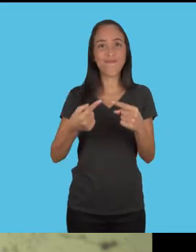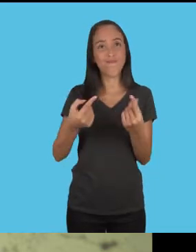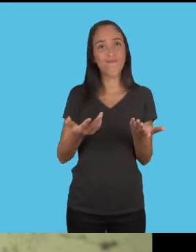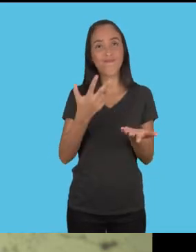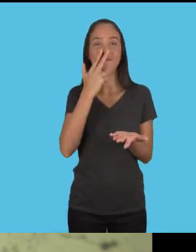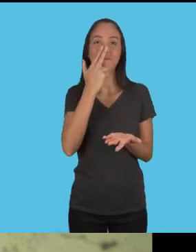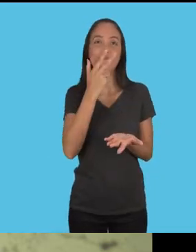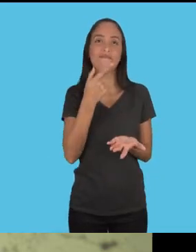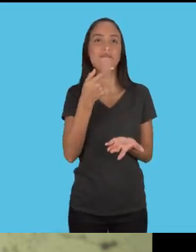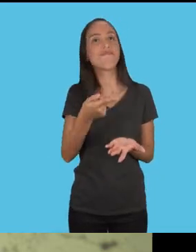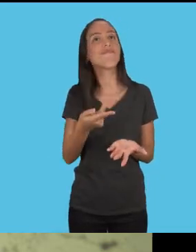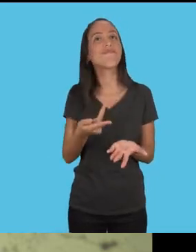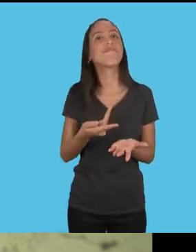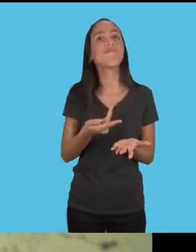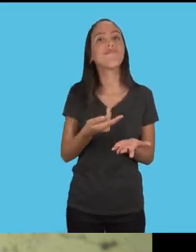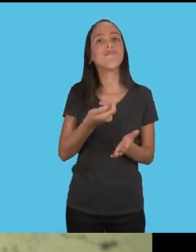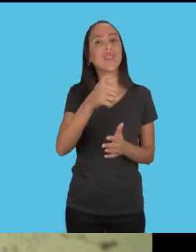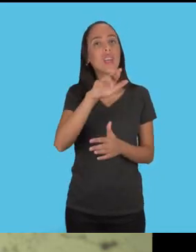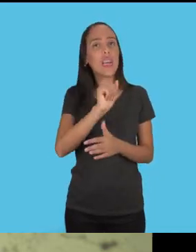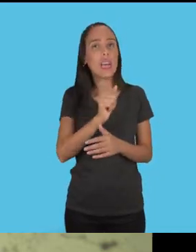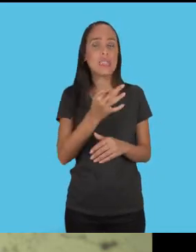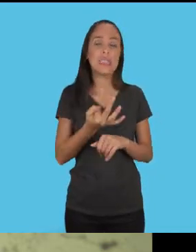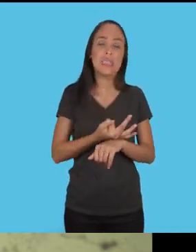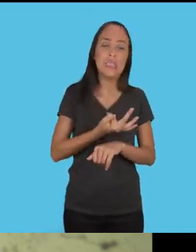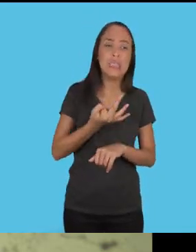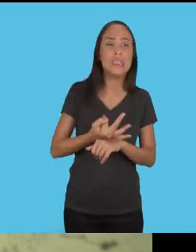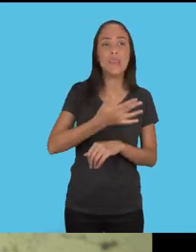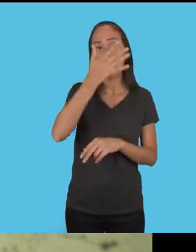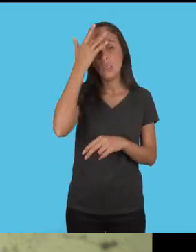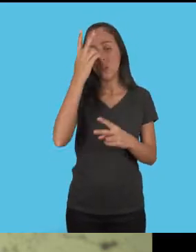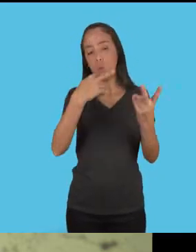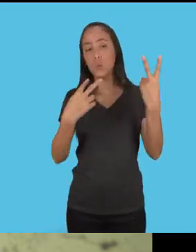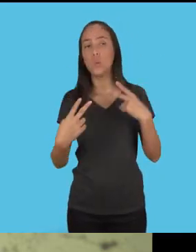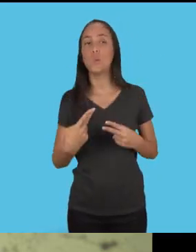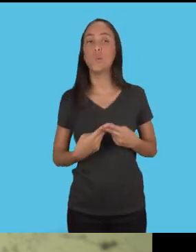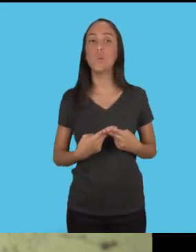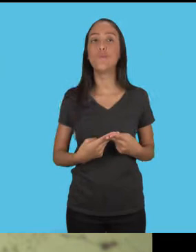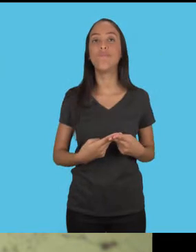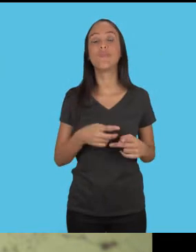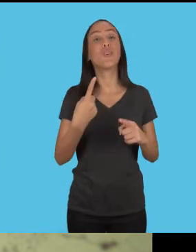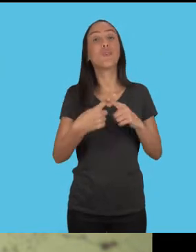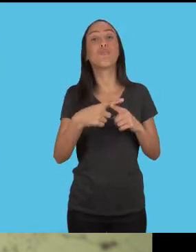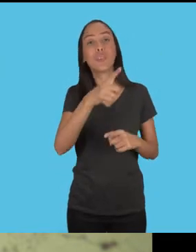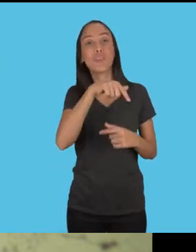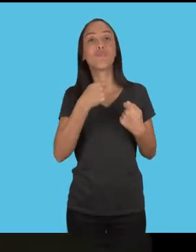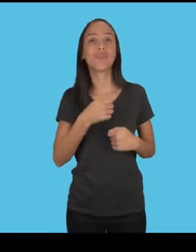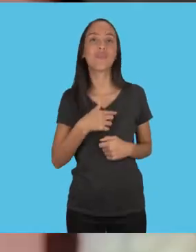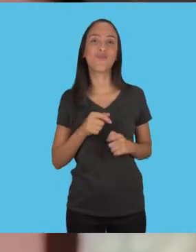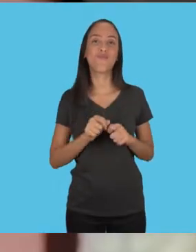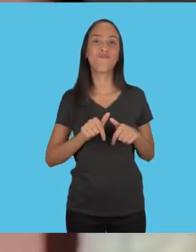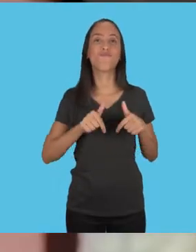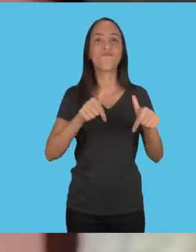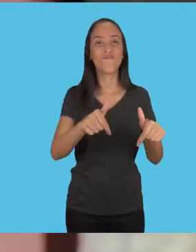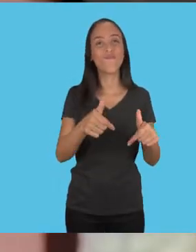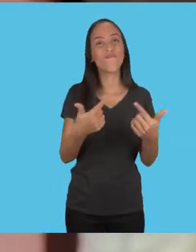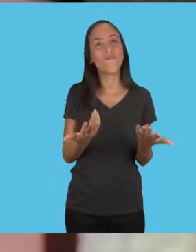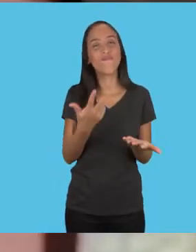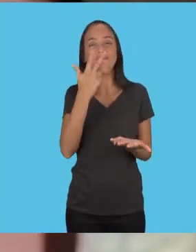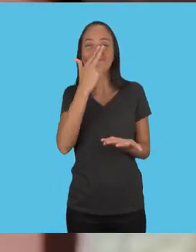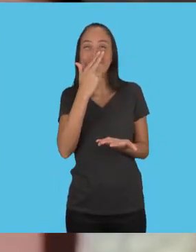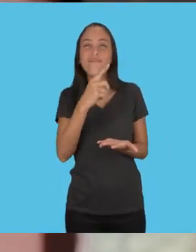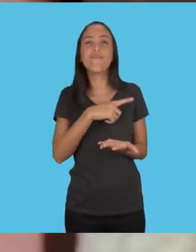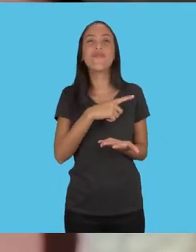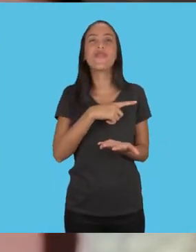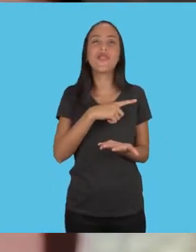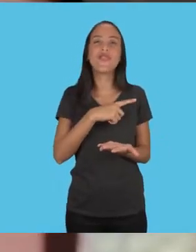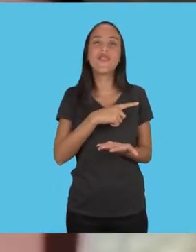que era tolerada porque eles precisavam dela. Então havia